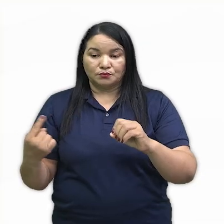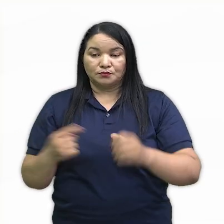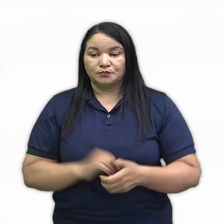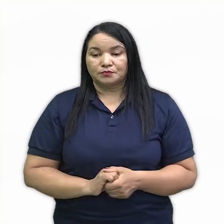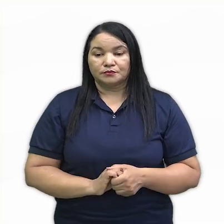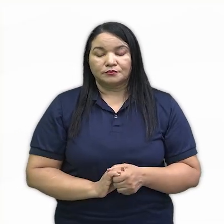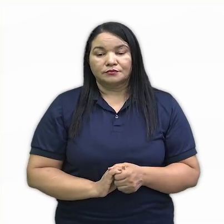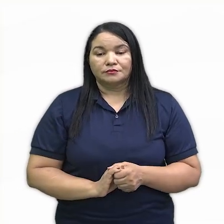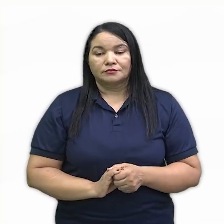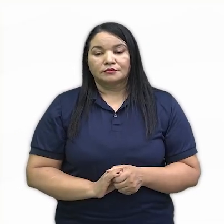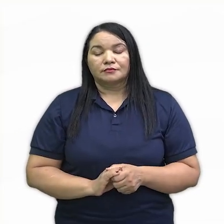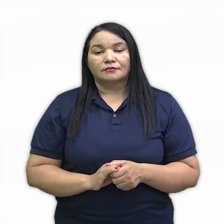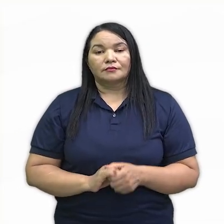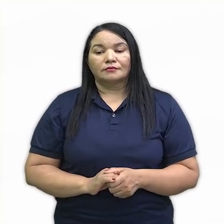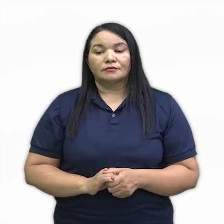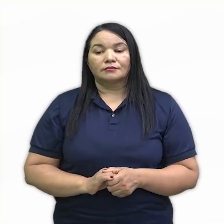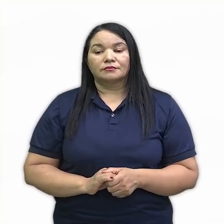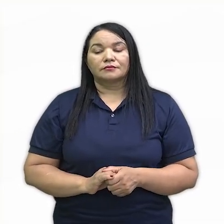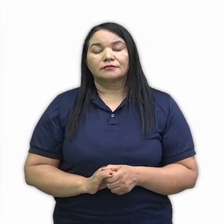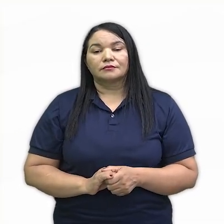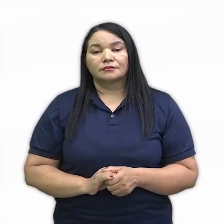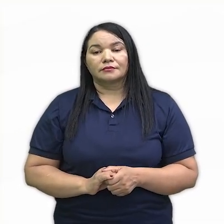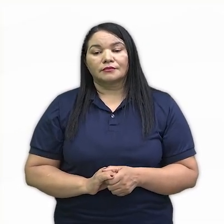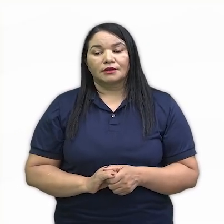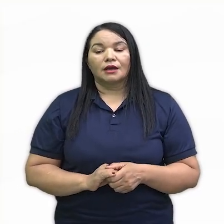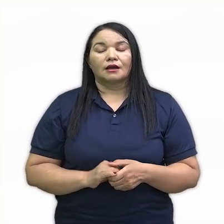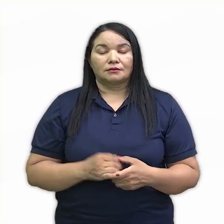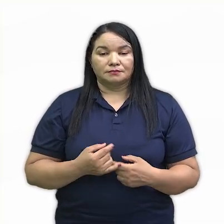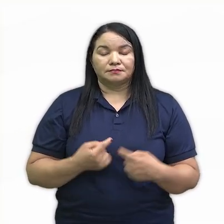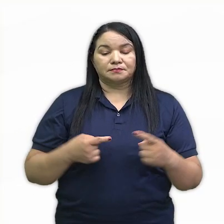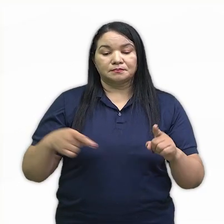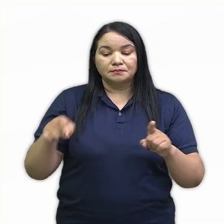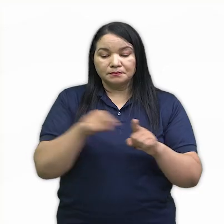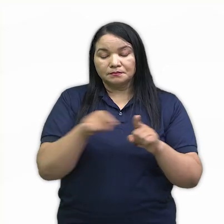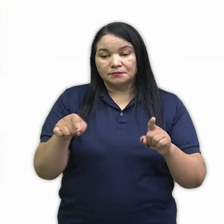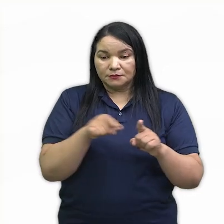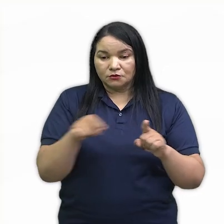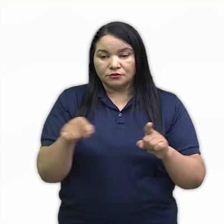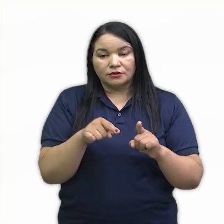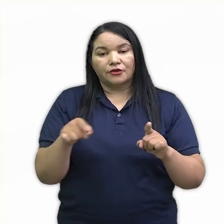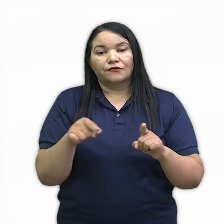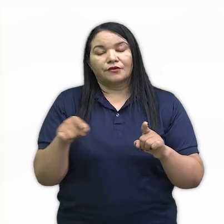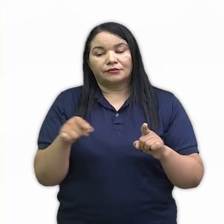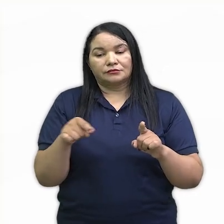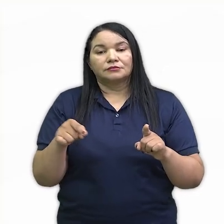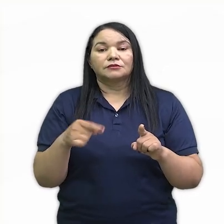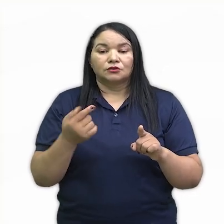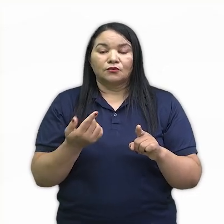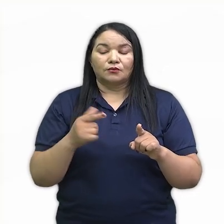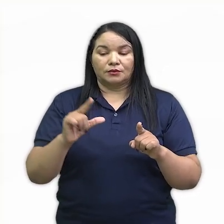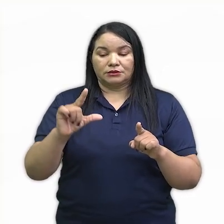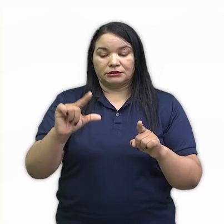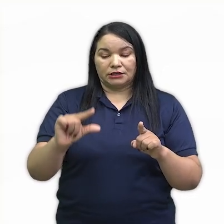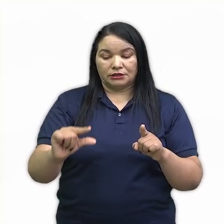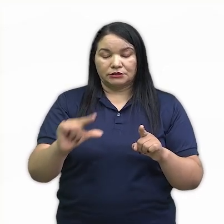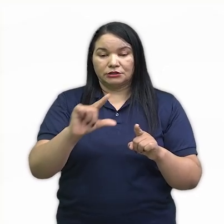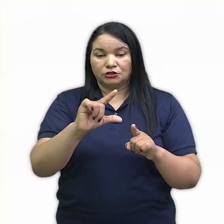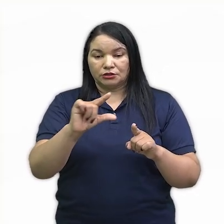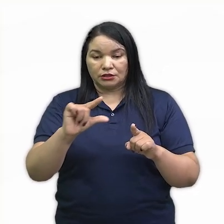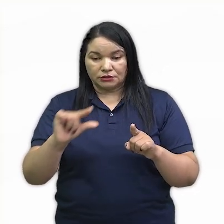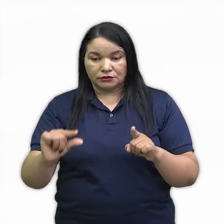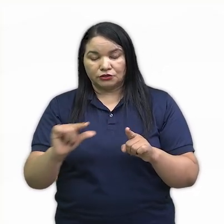nesse intervalo aí. Ó. 1/4 está exatamente dentro desse intervalo aí, por isso que ele é